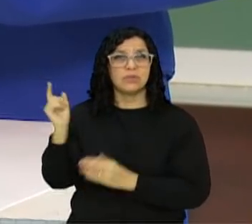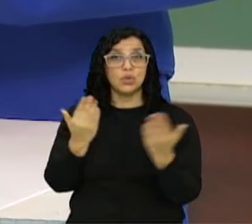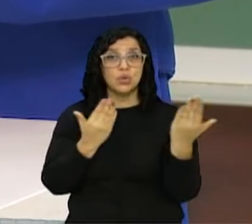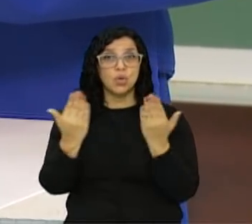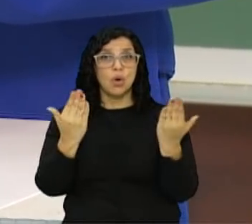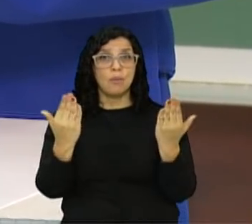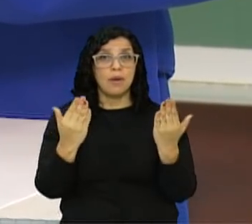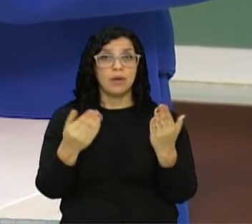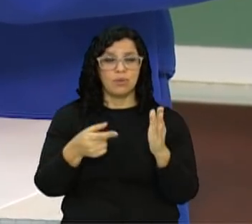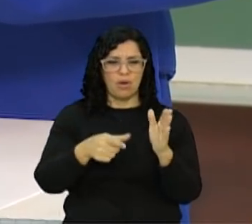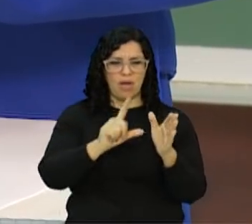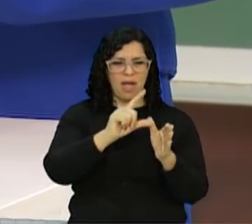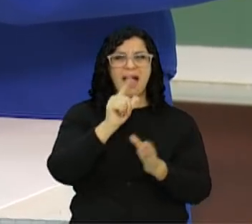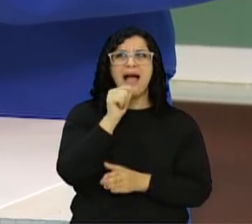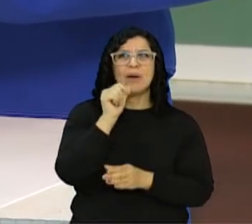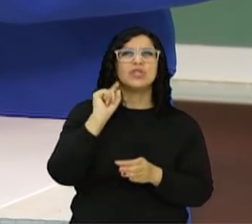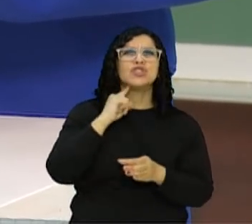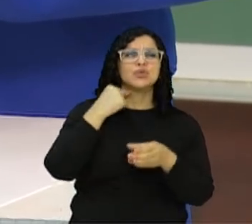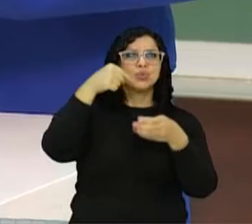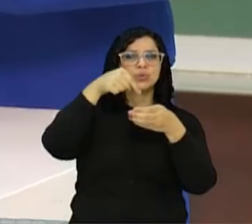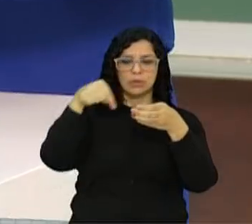Comparem o antes e o depois.